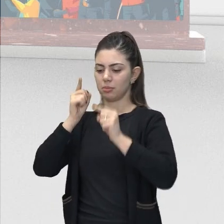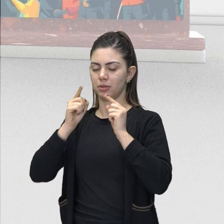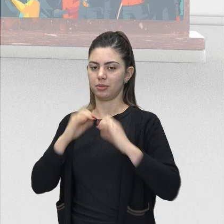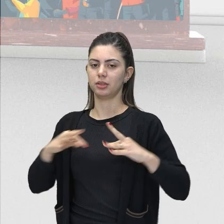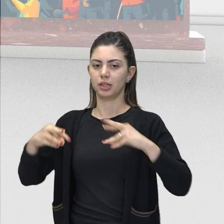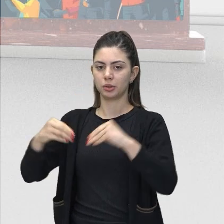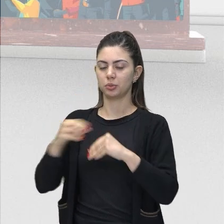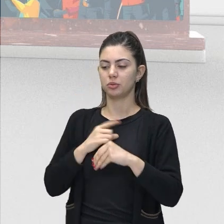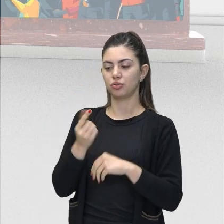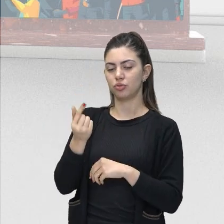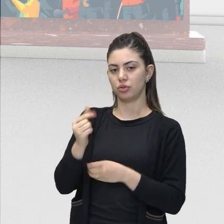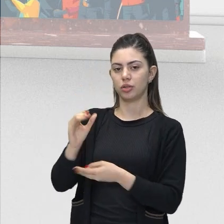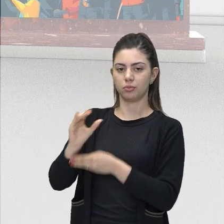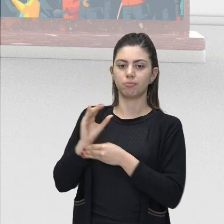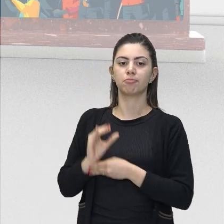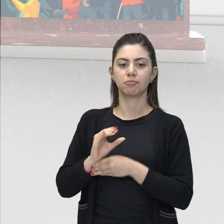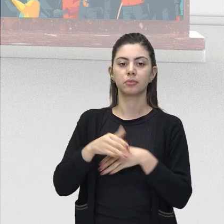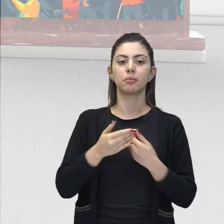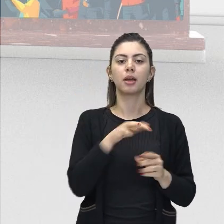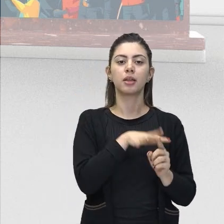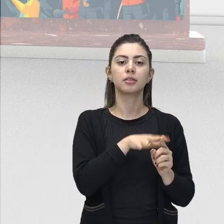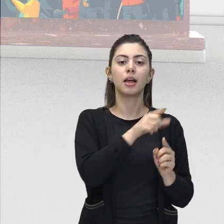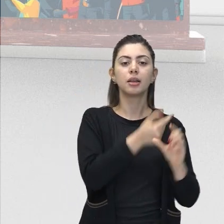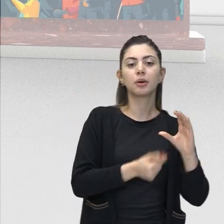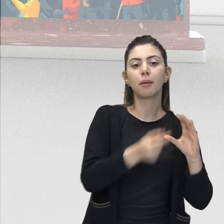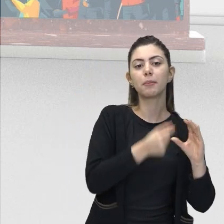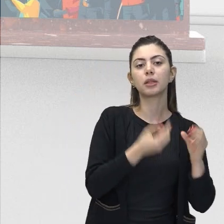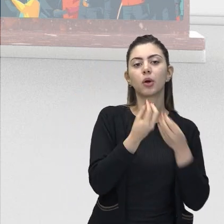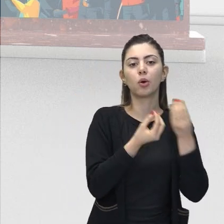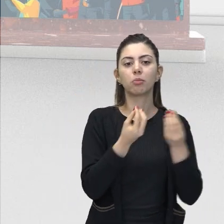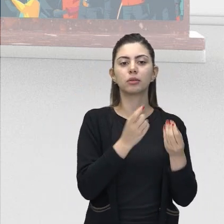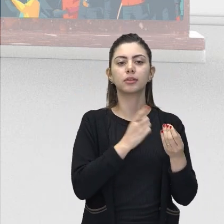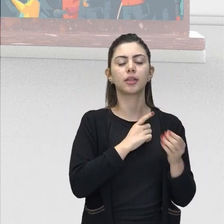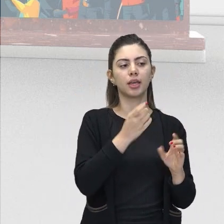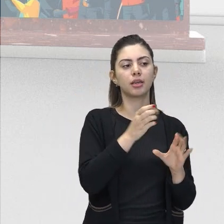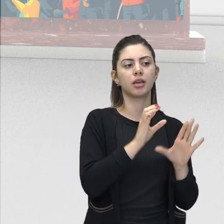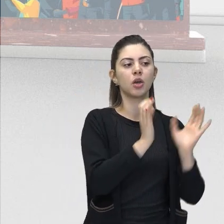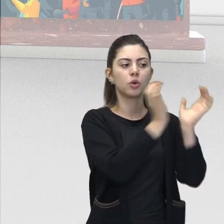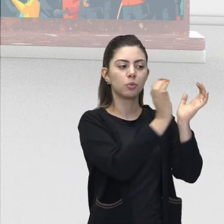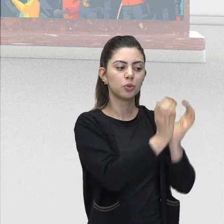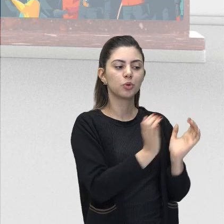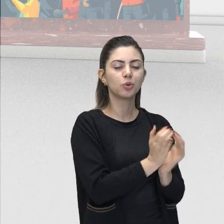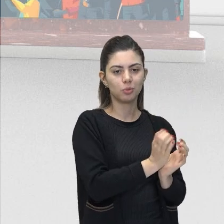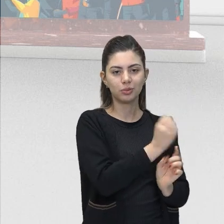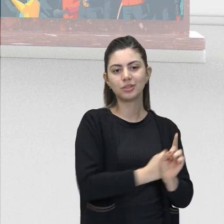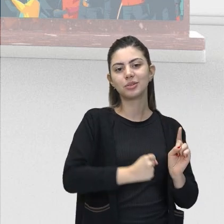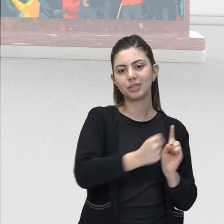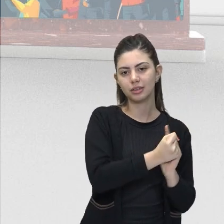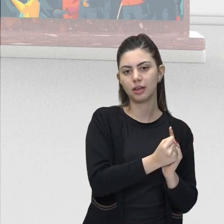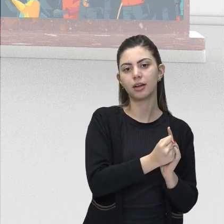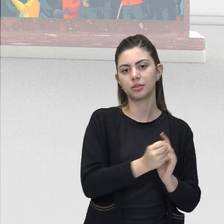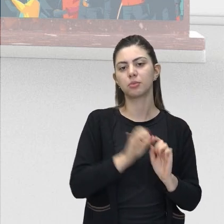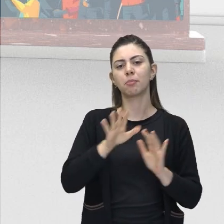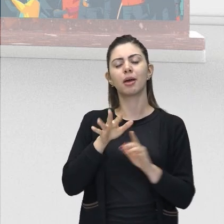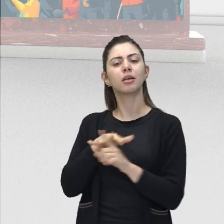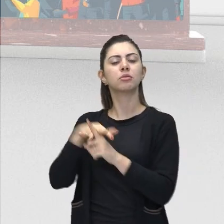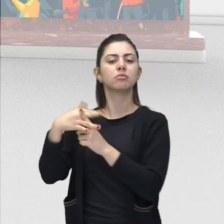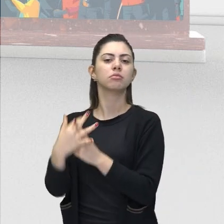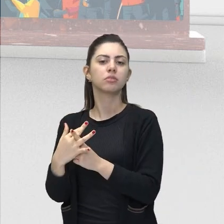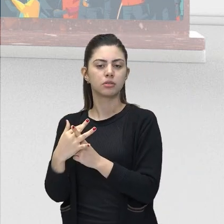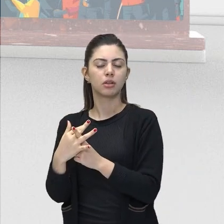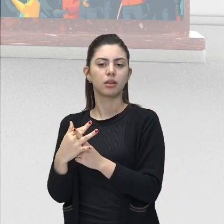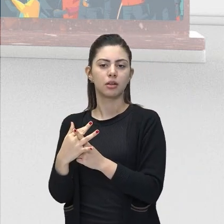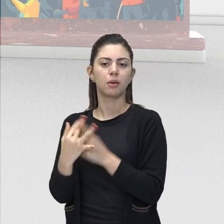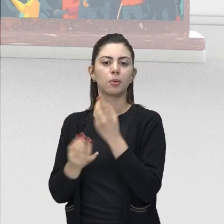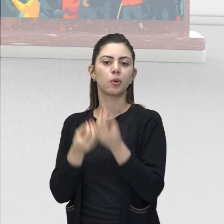capitalismo, a gente tem a divisão da sociedade em classe, tá bom? E a gente tem, lá no socialismo, a gente